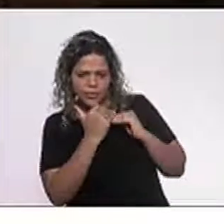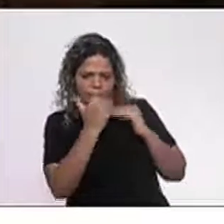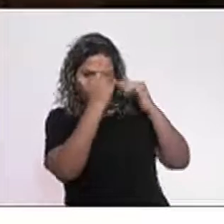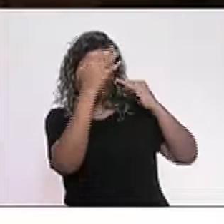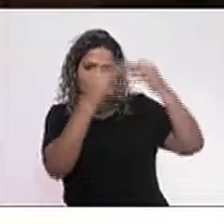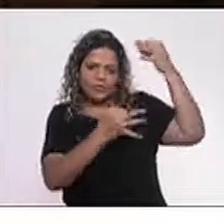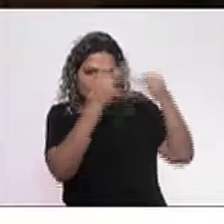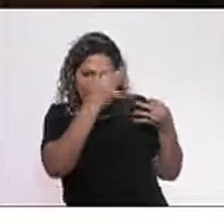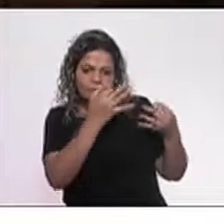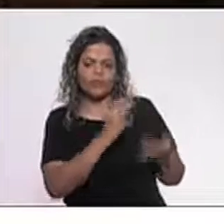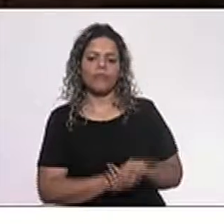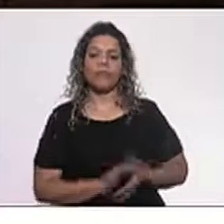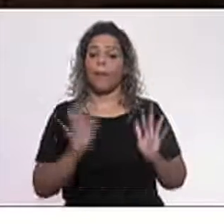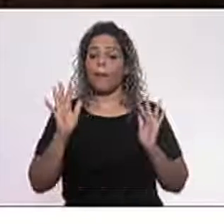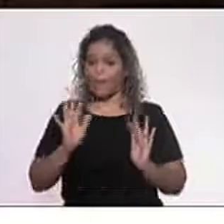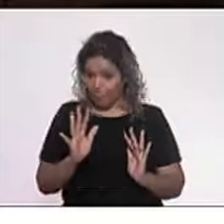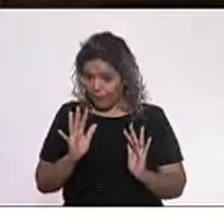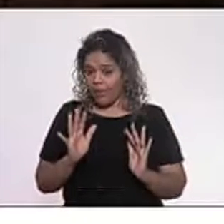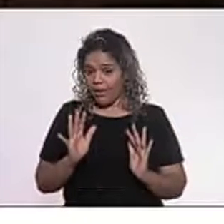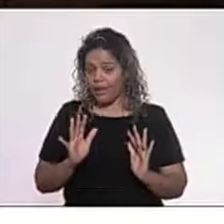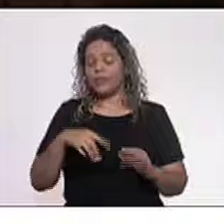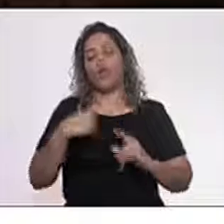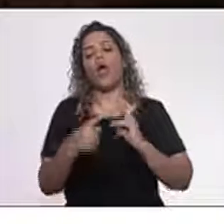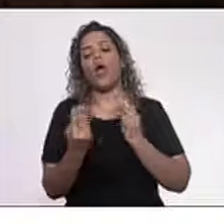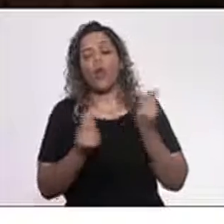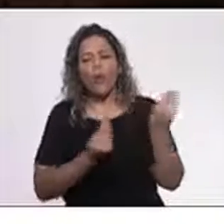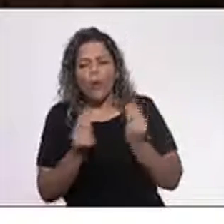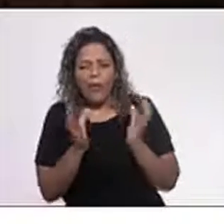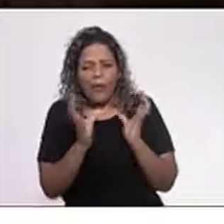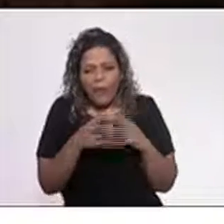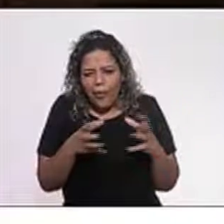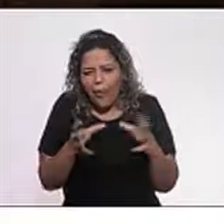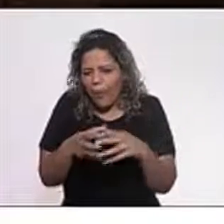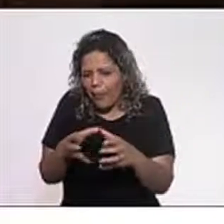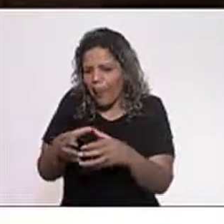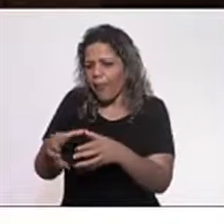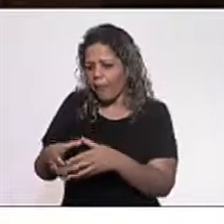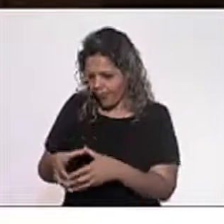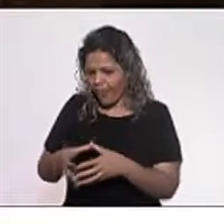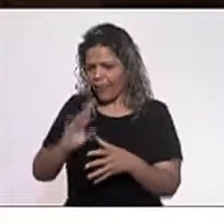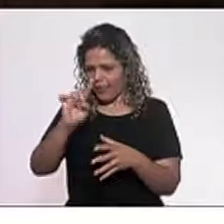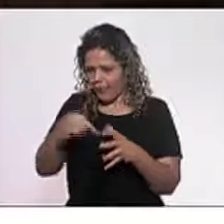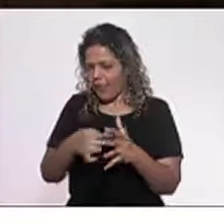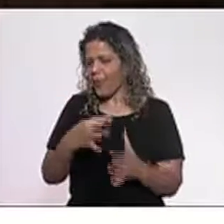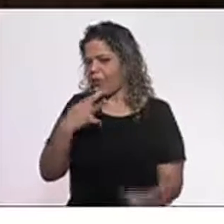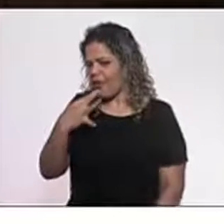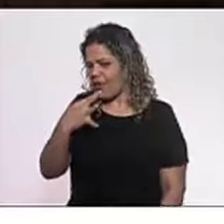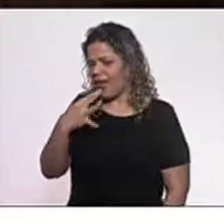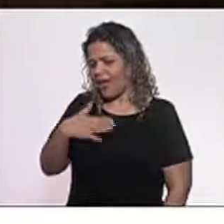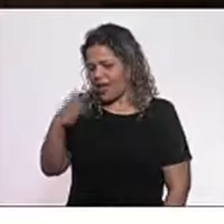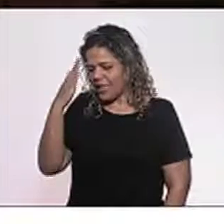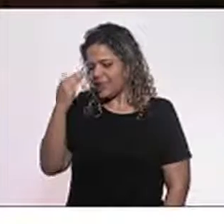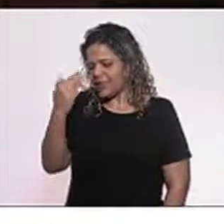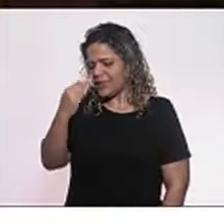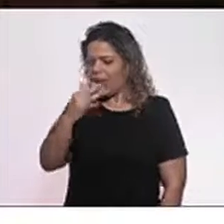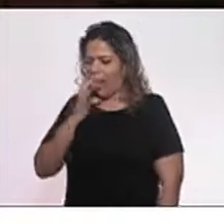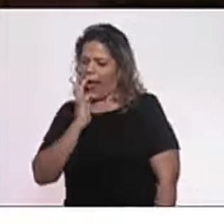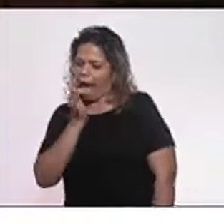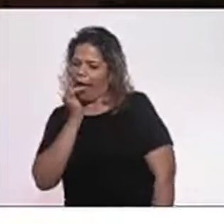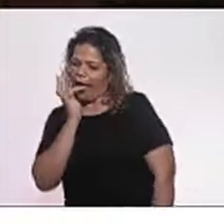Justiça. Mas é aquele negócio, quando um grupinho que nós conhecemos começa a fazer